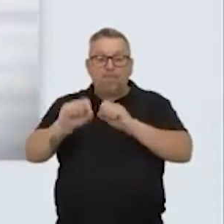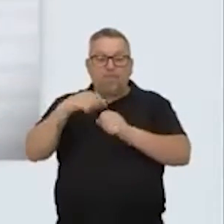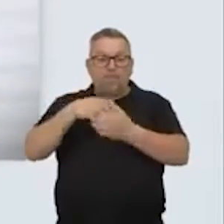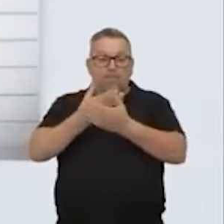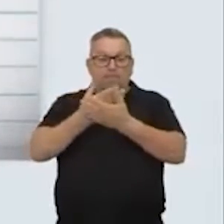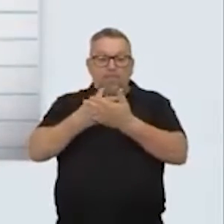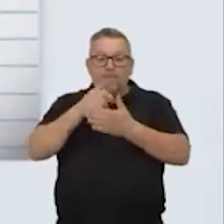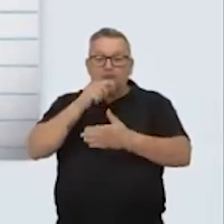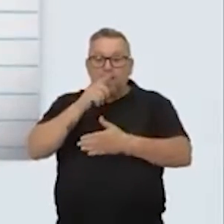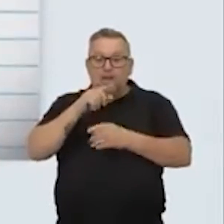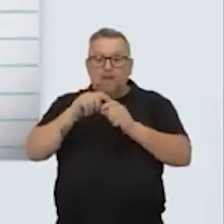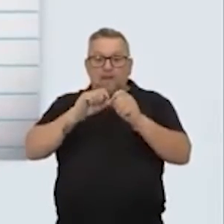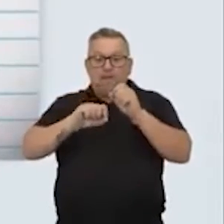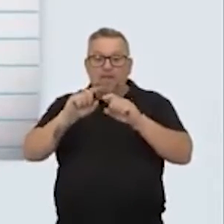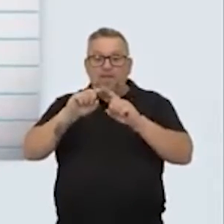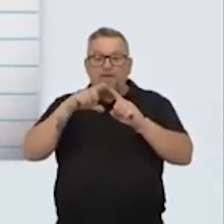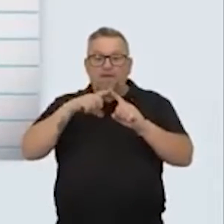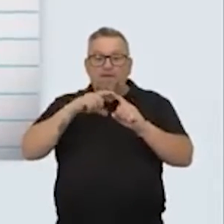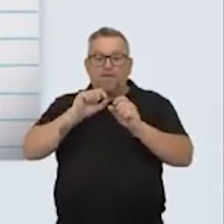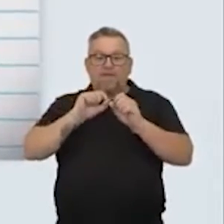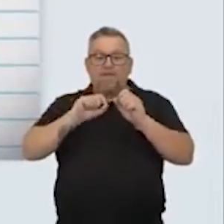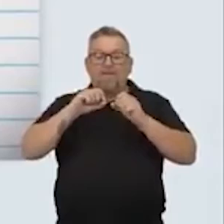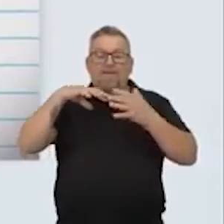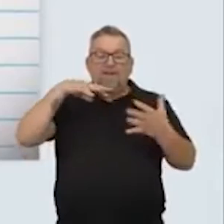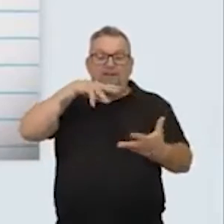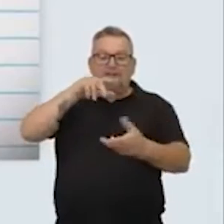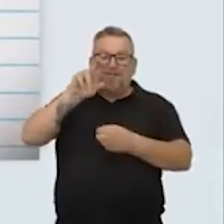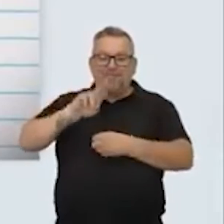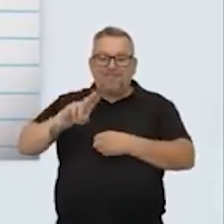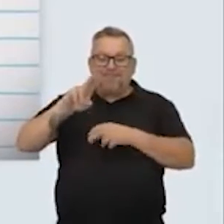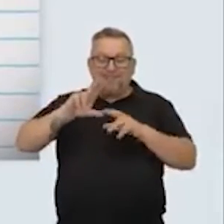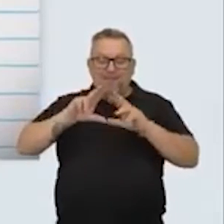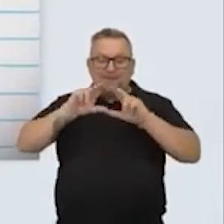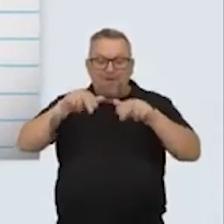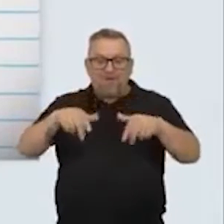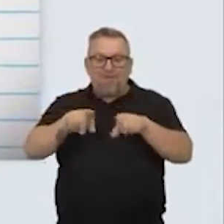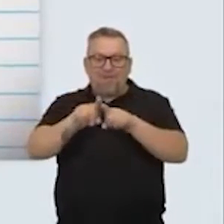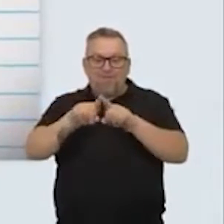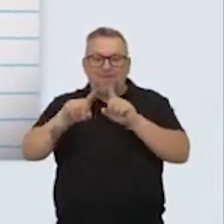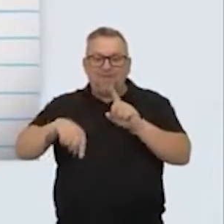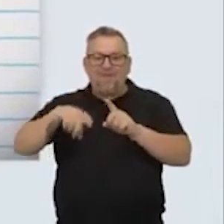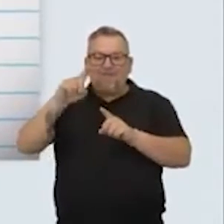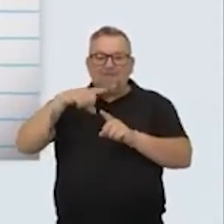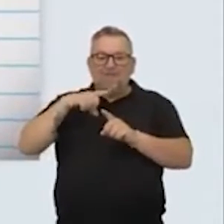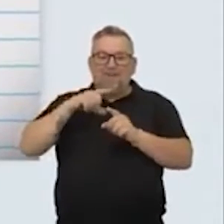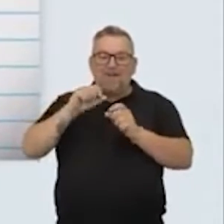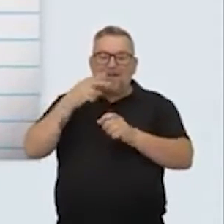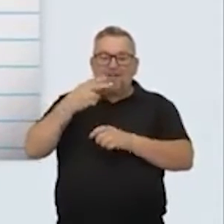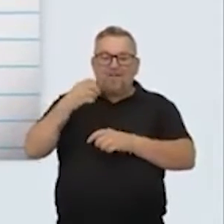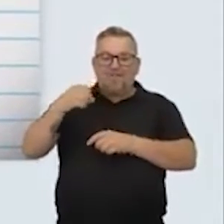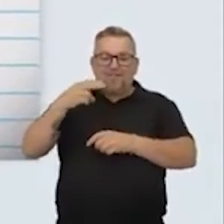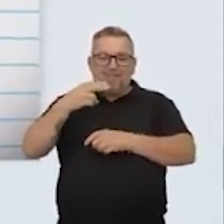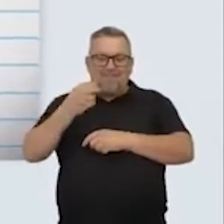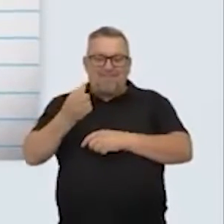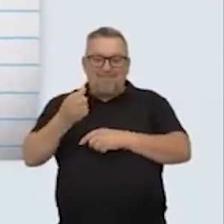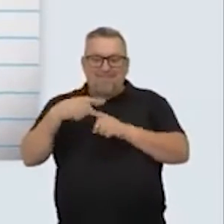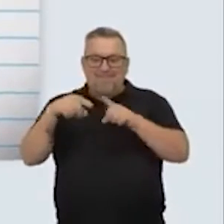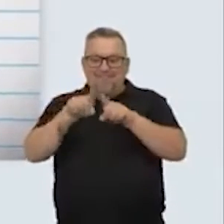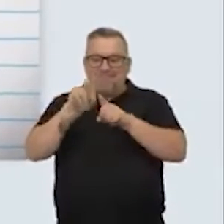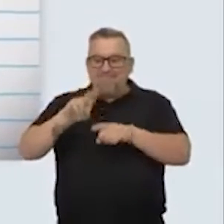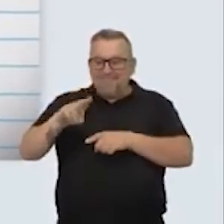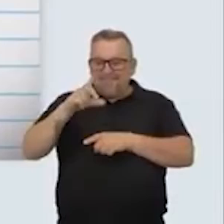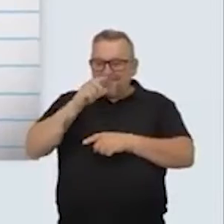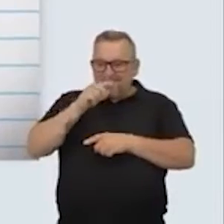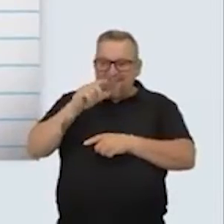denominado Água Doente, elaborado pelo Programa das Nações Unidas para o Meio Ambiente, PNUMA, em Nairobi, no Quênia, em 2010, concluiu que o uso